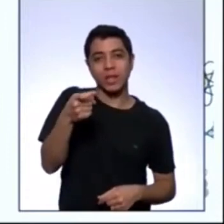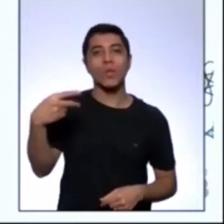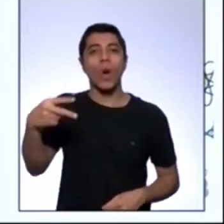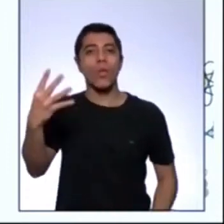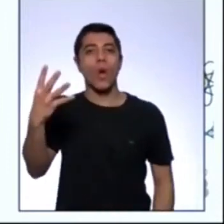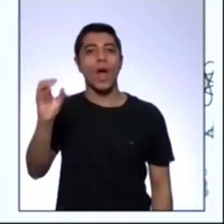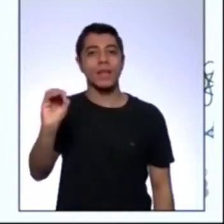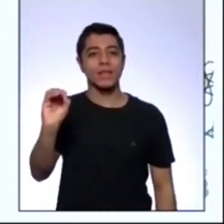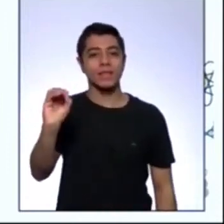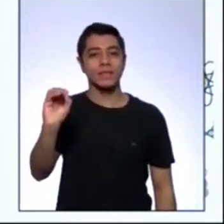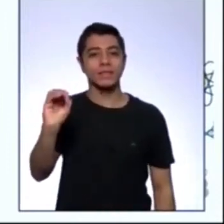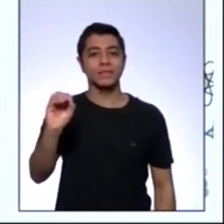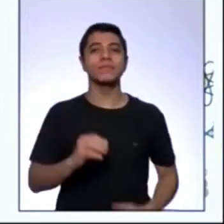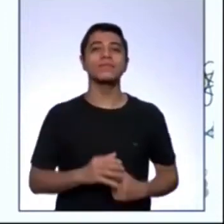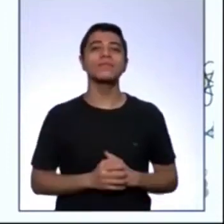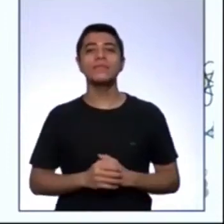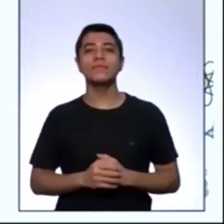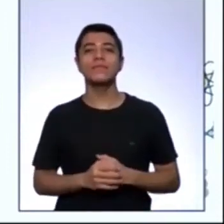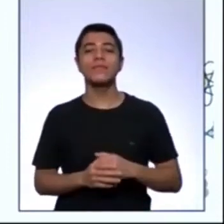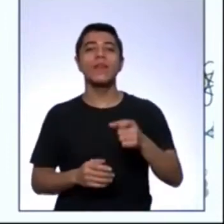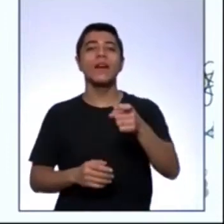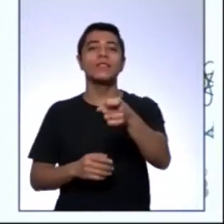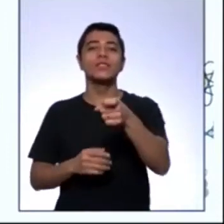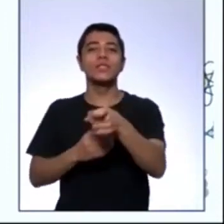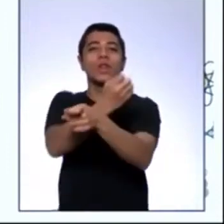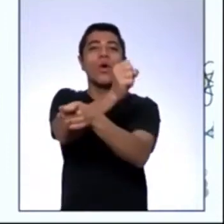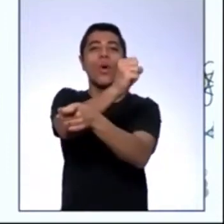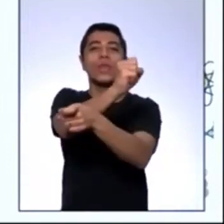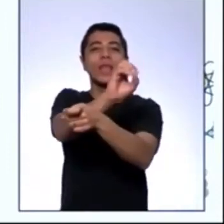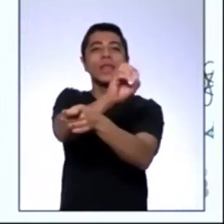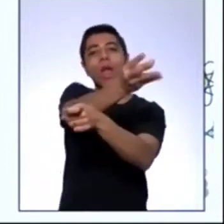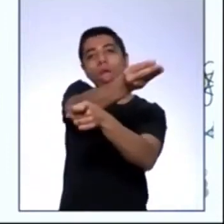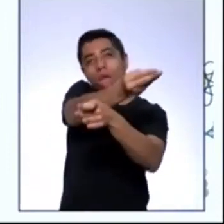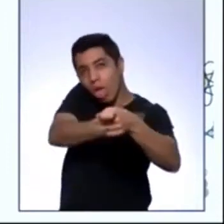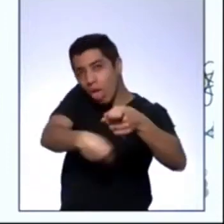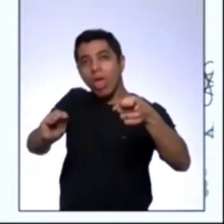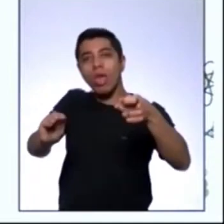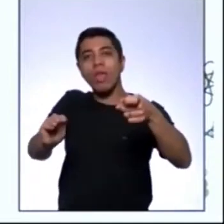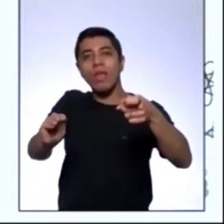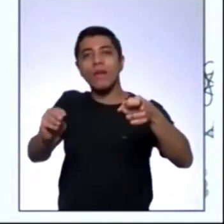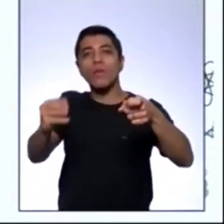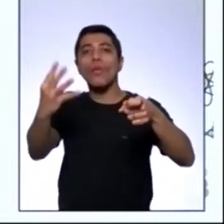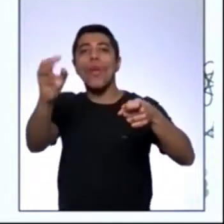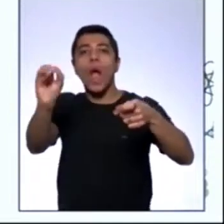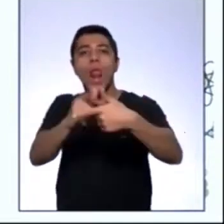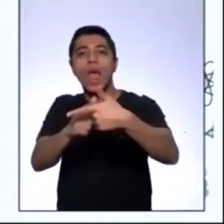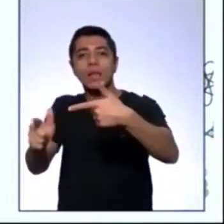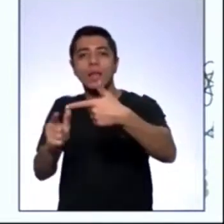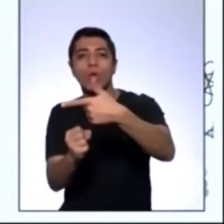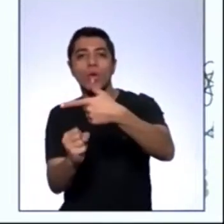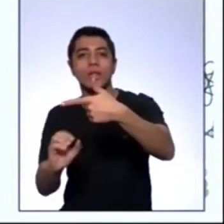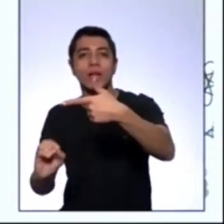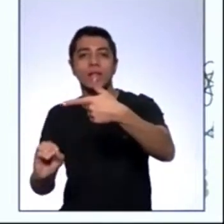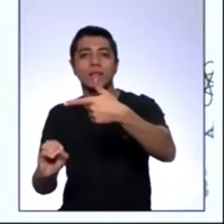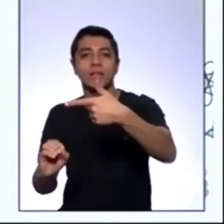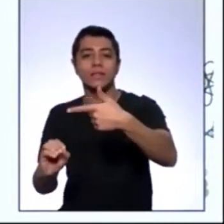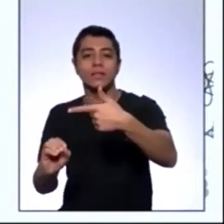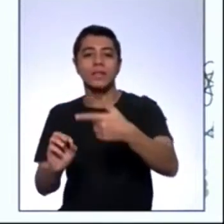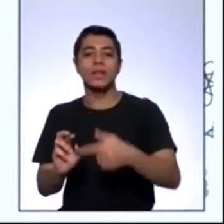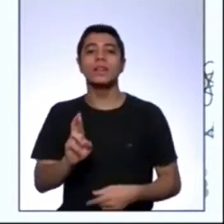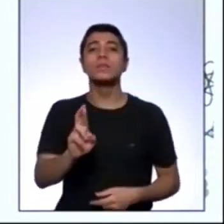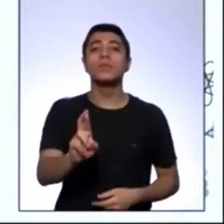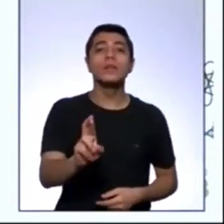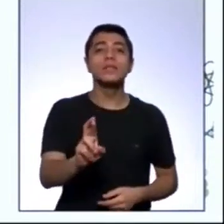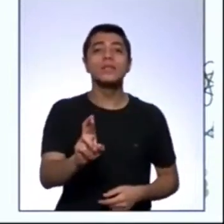dividindo 40 / 80 isso vai dar um sobre dois que é